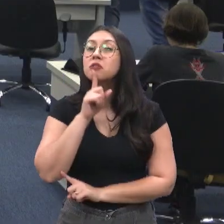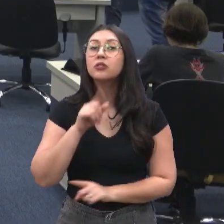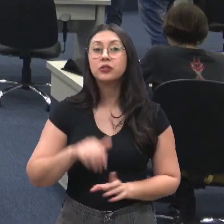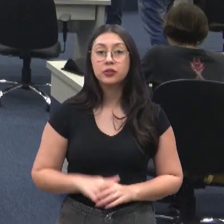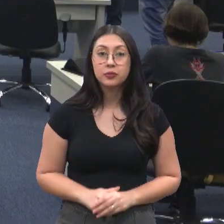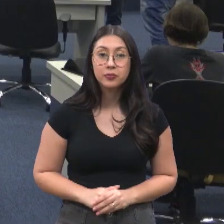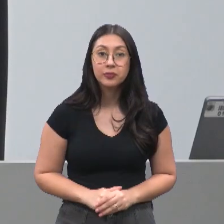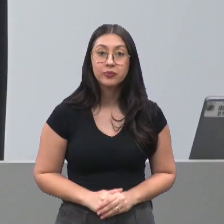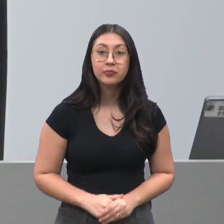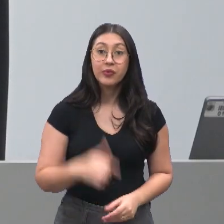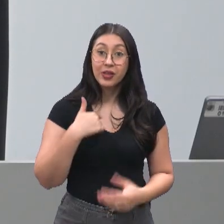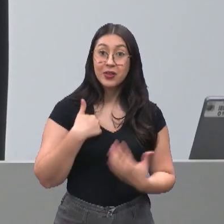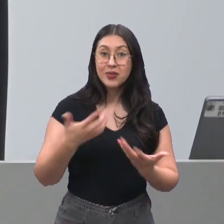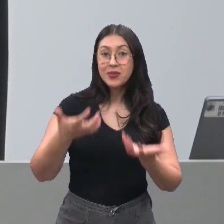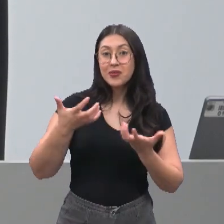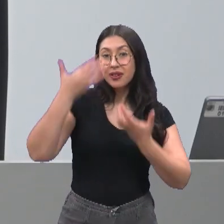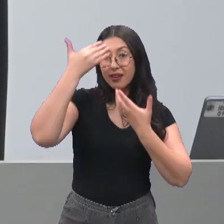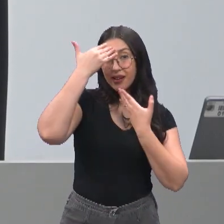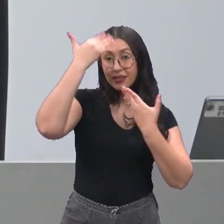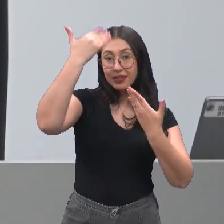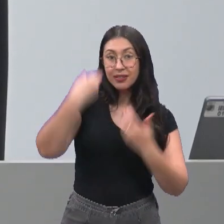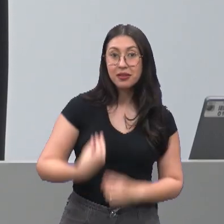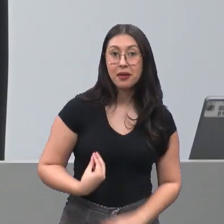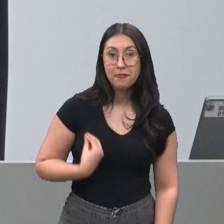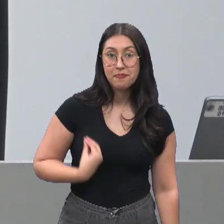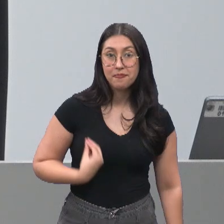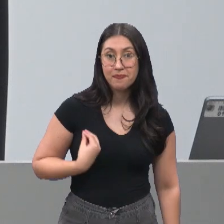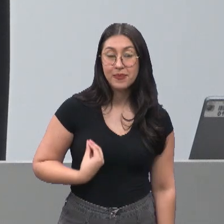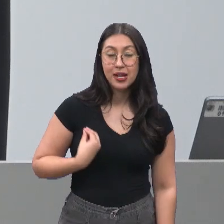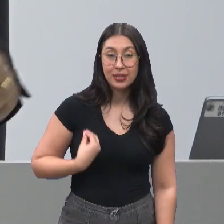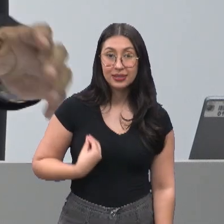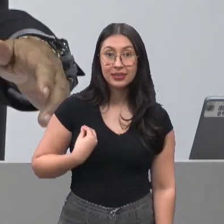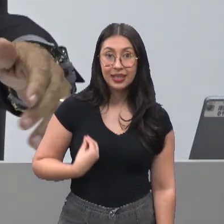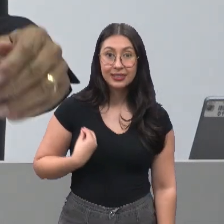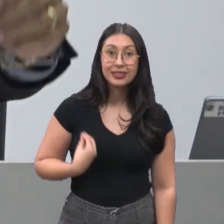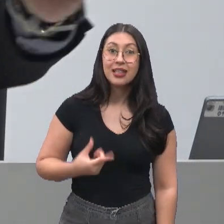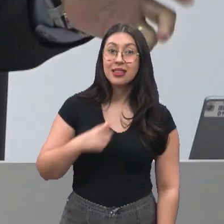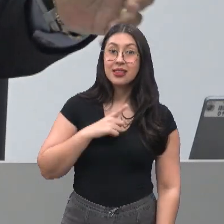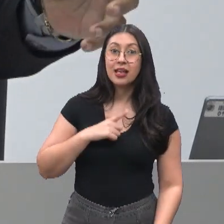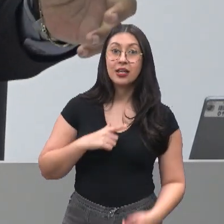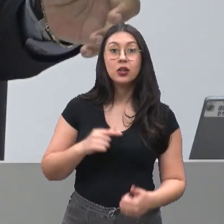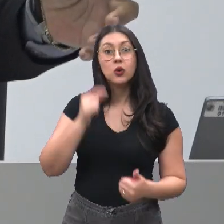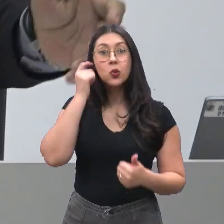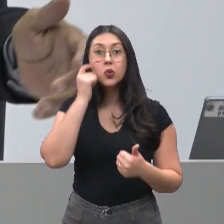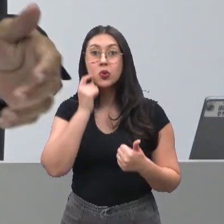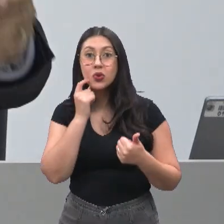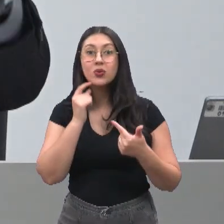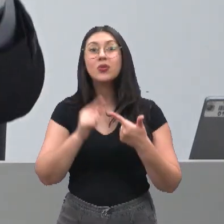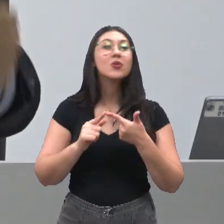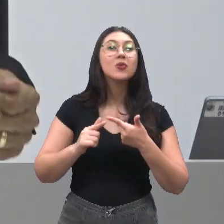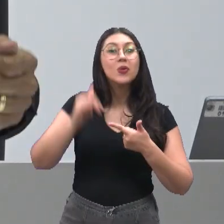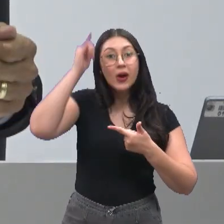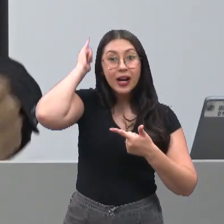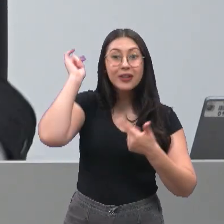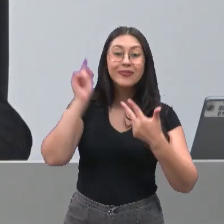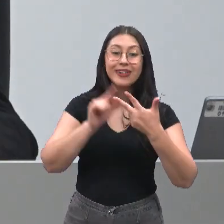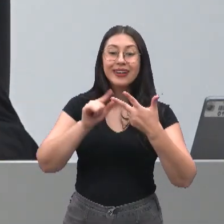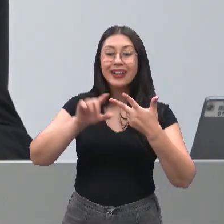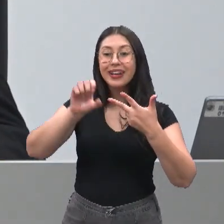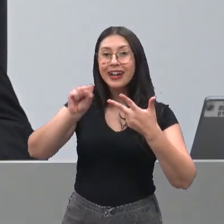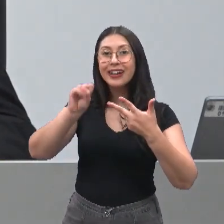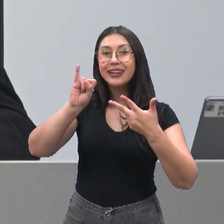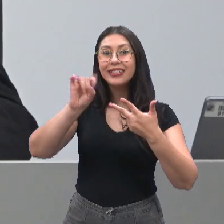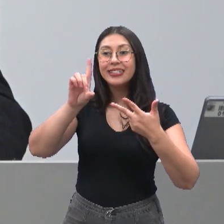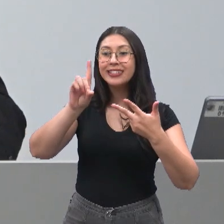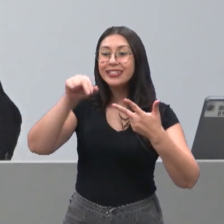Quero agradecer a presença aqui, hoje aqui no plenário, tem o Gilson Campos, Sidney Campos, hoje nós temos o Sidney Campos